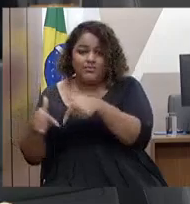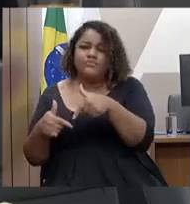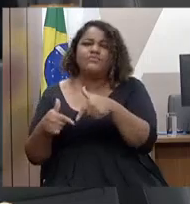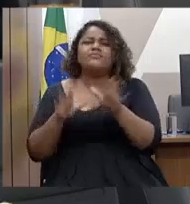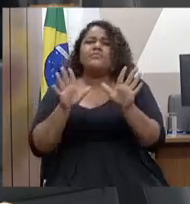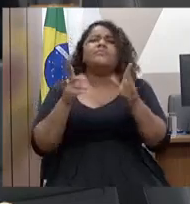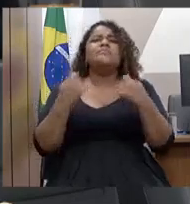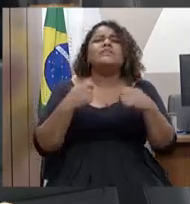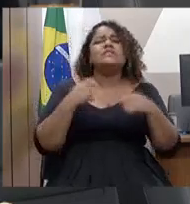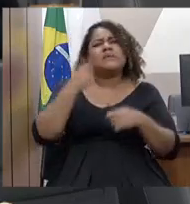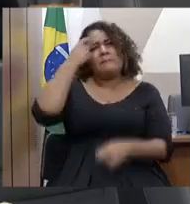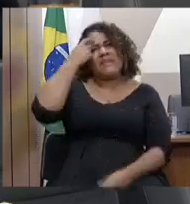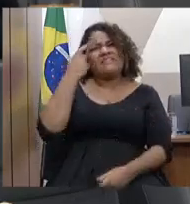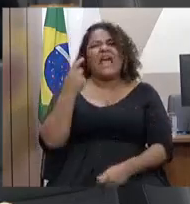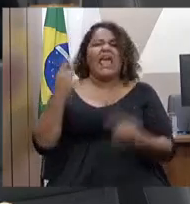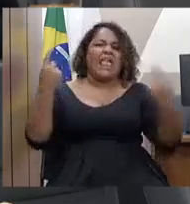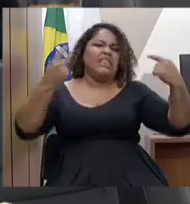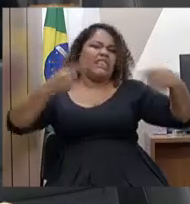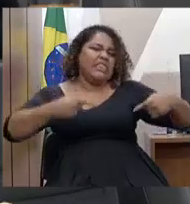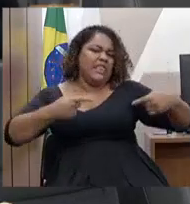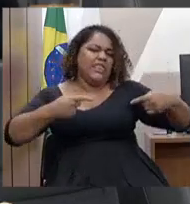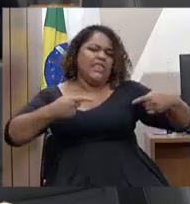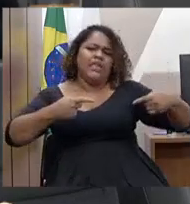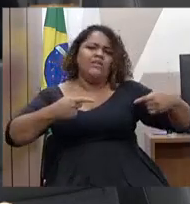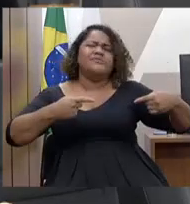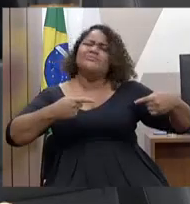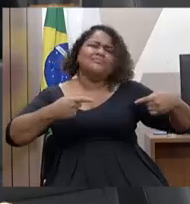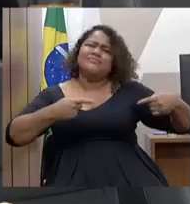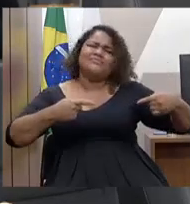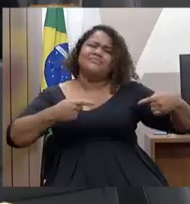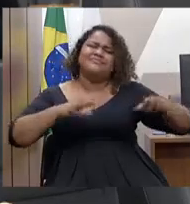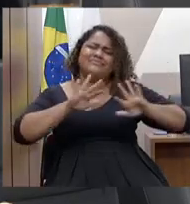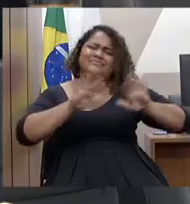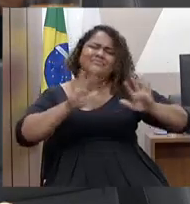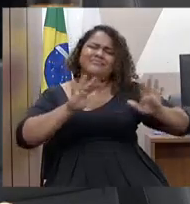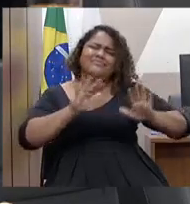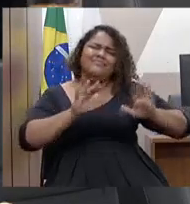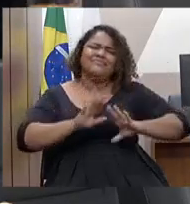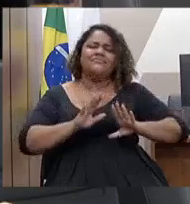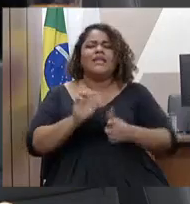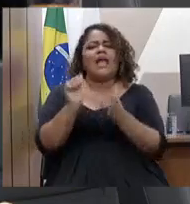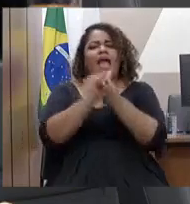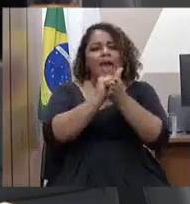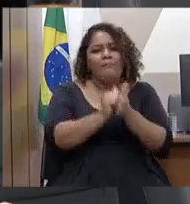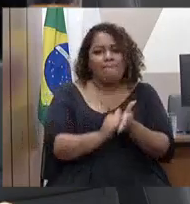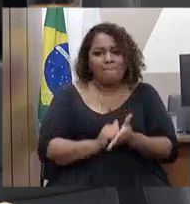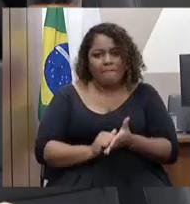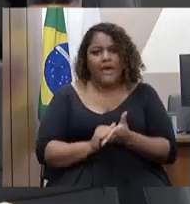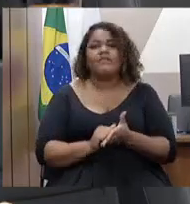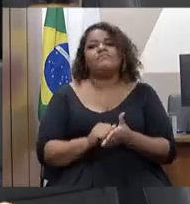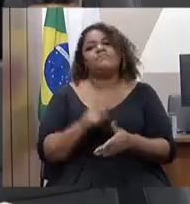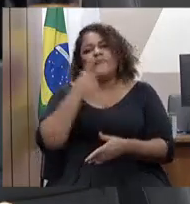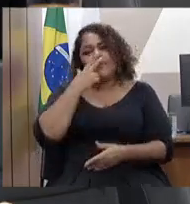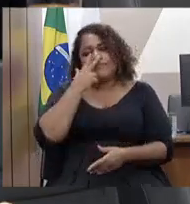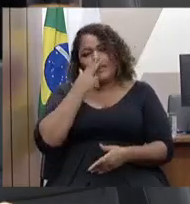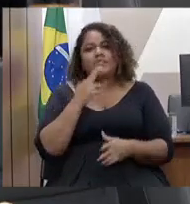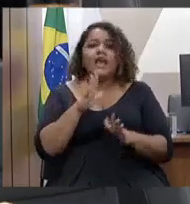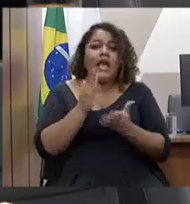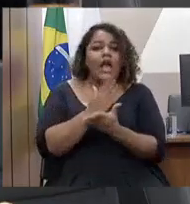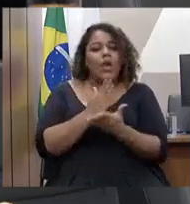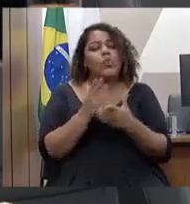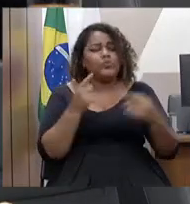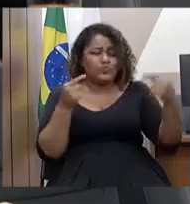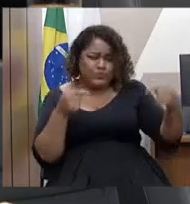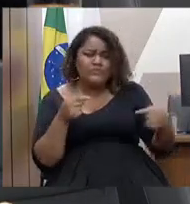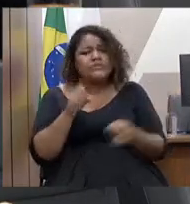que o trabalhador sempre vai ter né aquela aquele conflito obviamente que sobre uma perspectiva ele existe mas essa